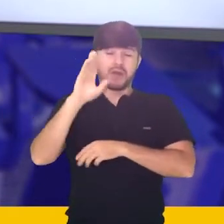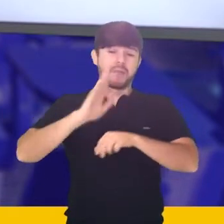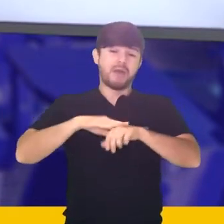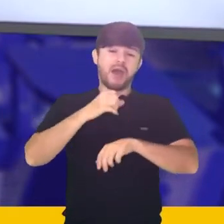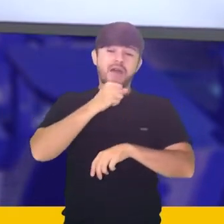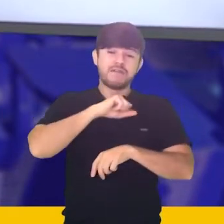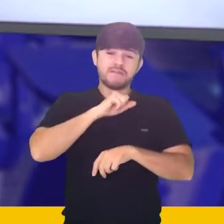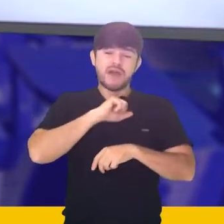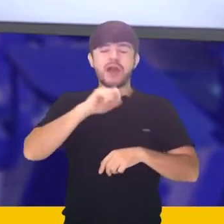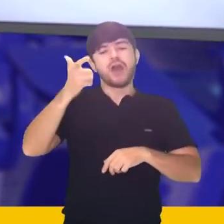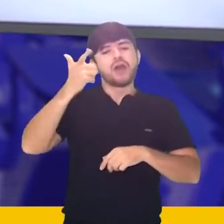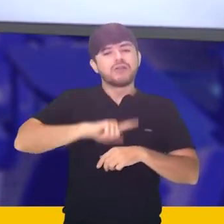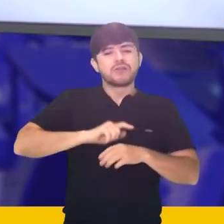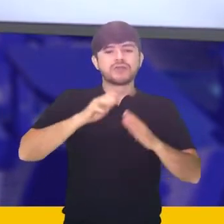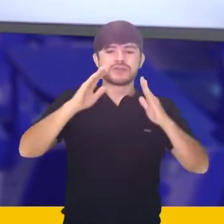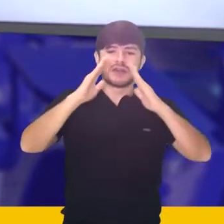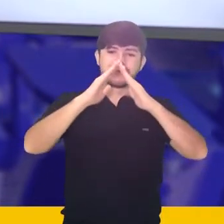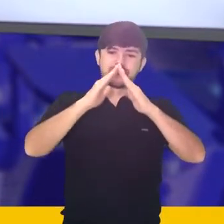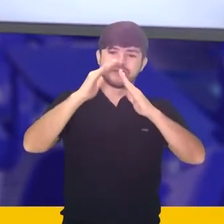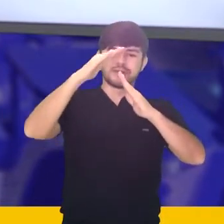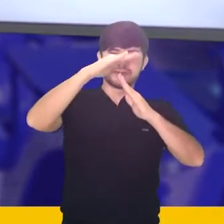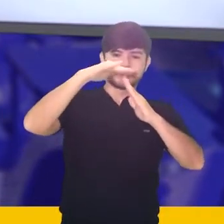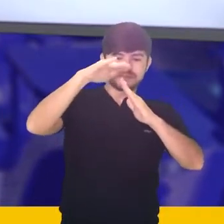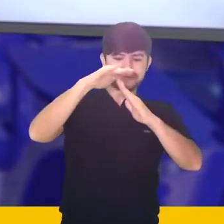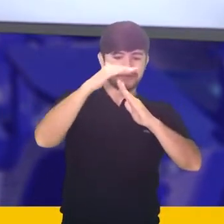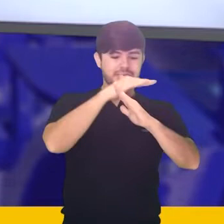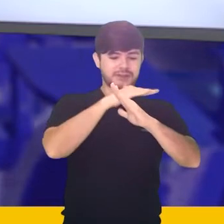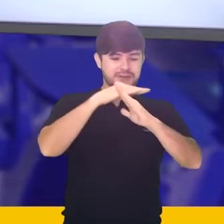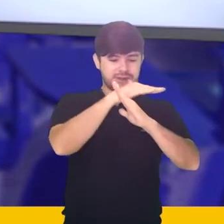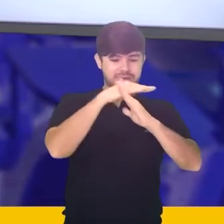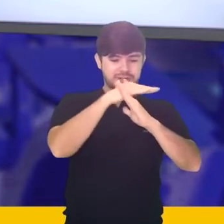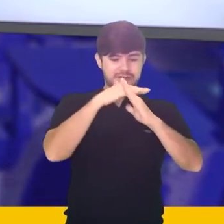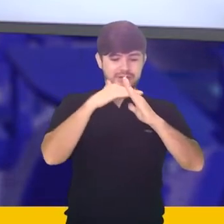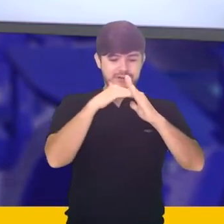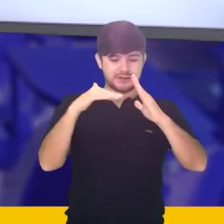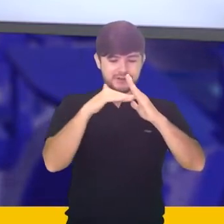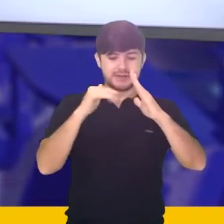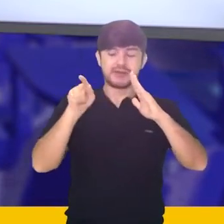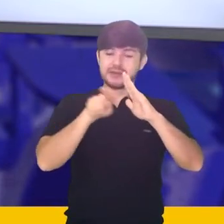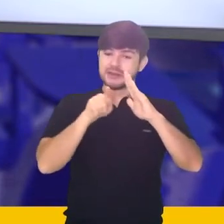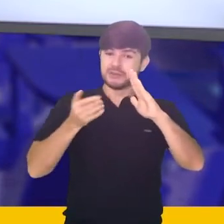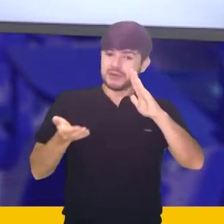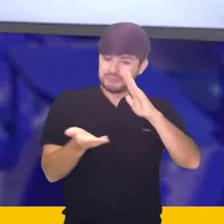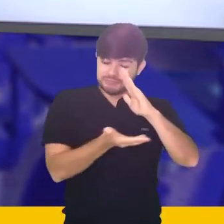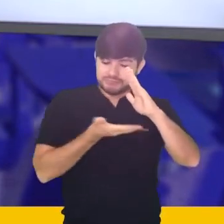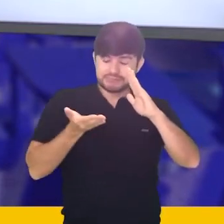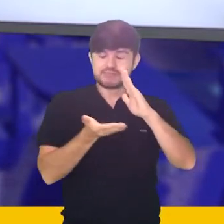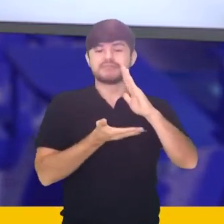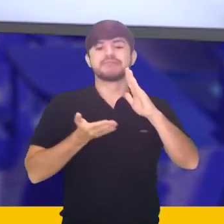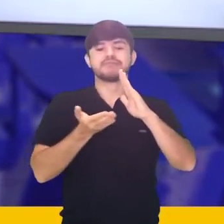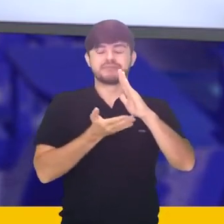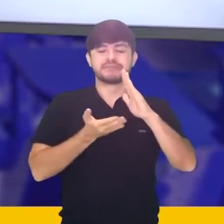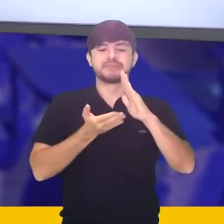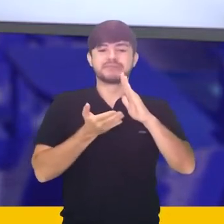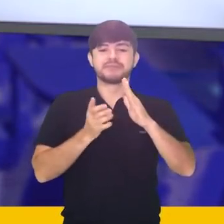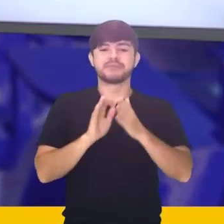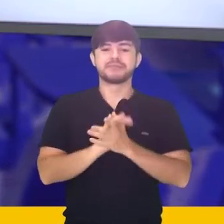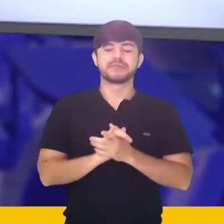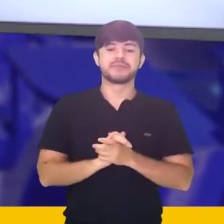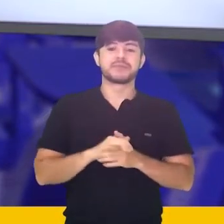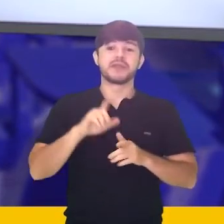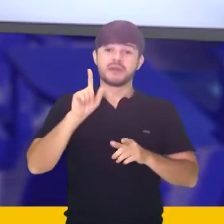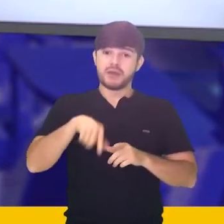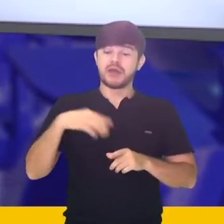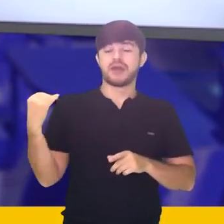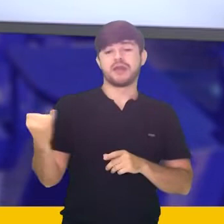consegue dividir de forma simplista, né? De uma forma mais simples, esses 3 lugares dentro da pirâmide, e isso é